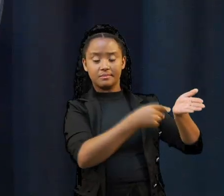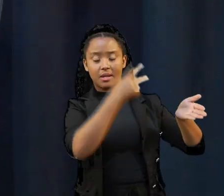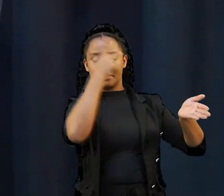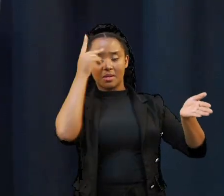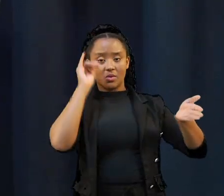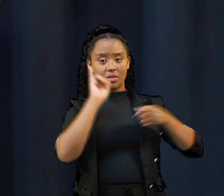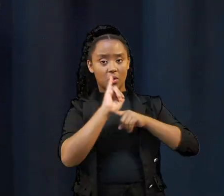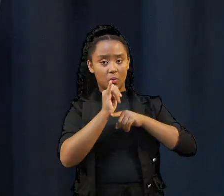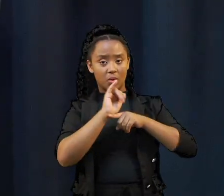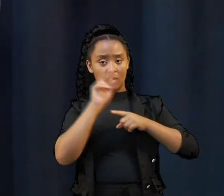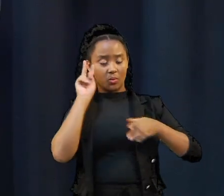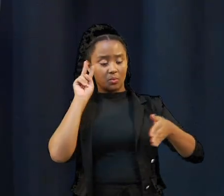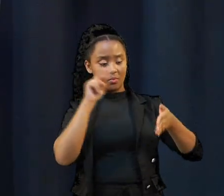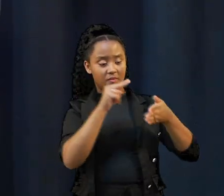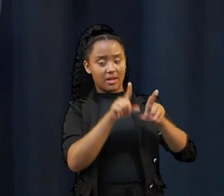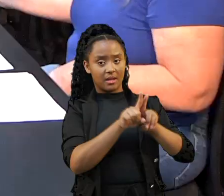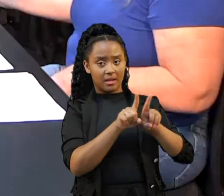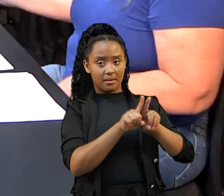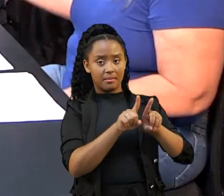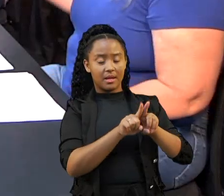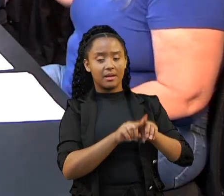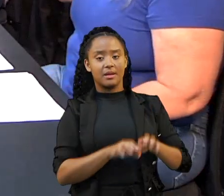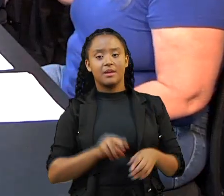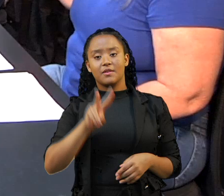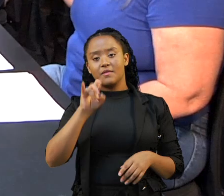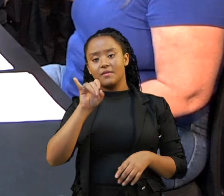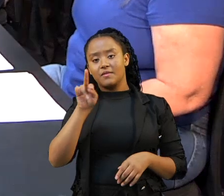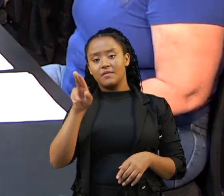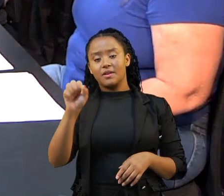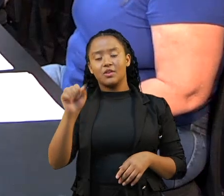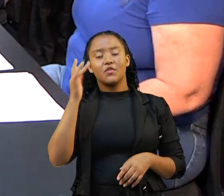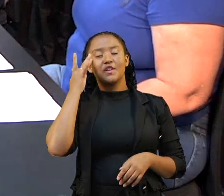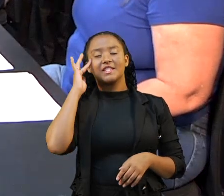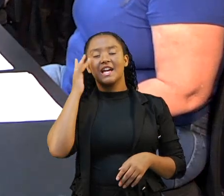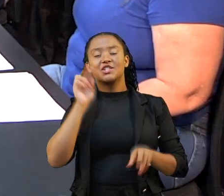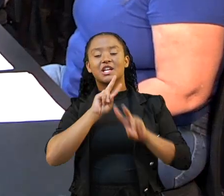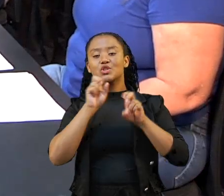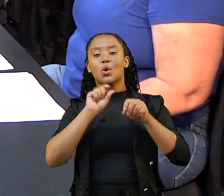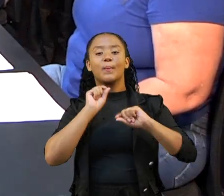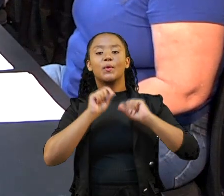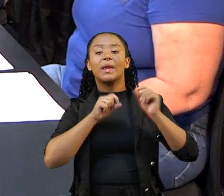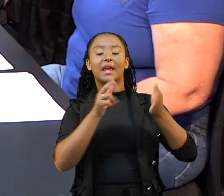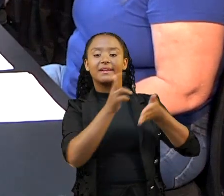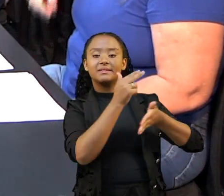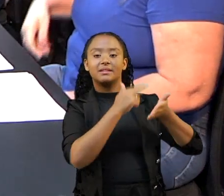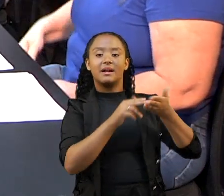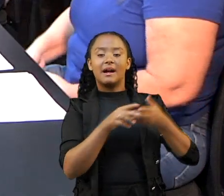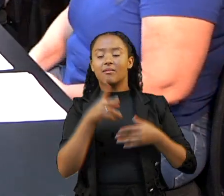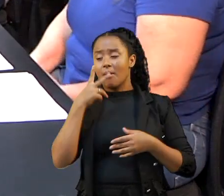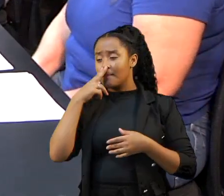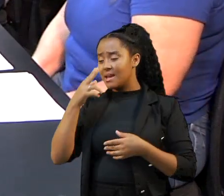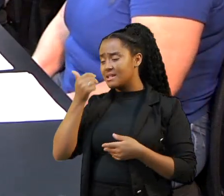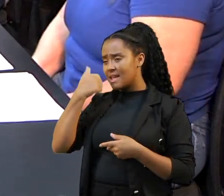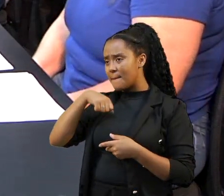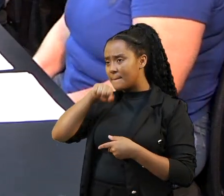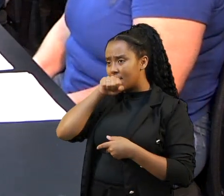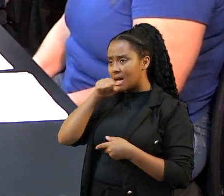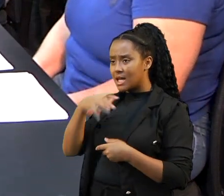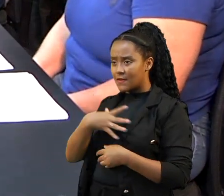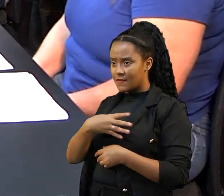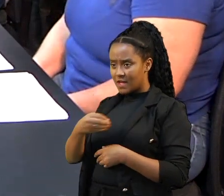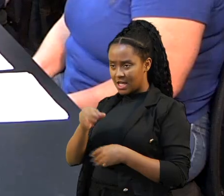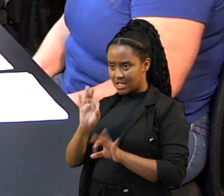está vendo também essa tela. Vitor Hugo, qual a impressão que você tem desse Eu trabalho? tive a impressão que é uma coisa de mãe e filha, não